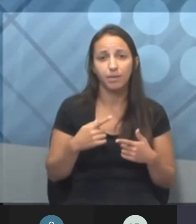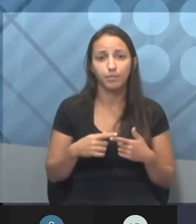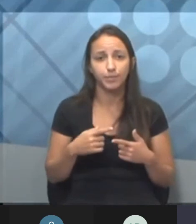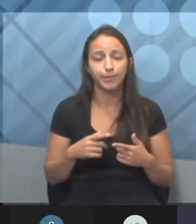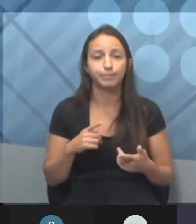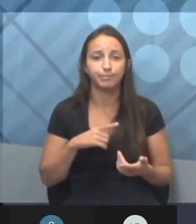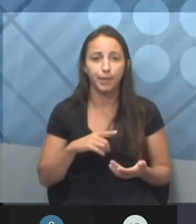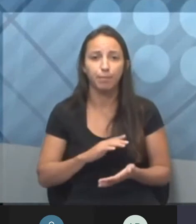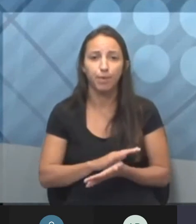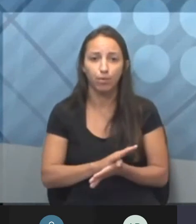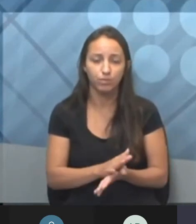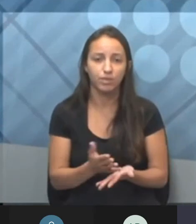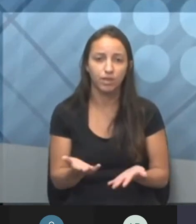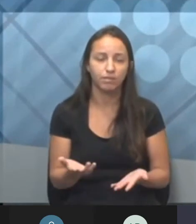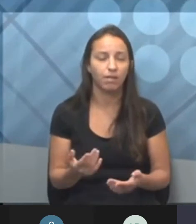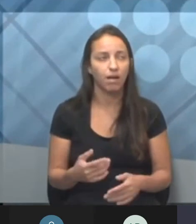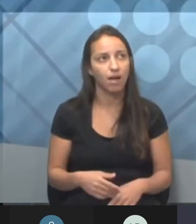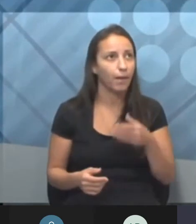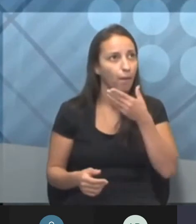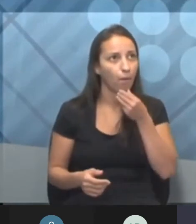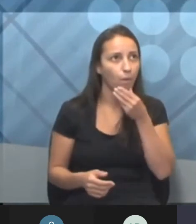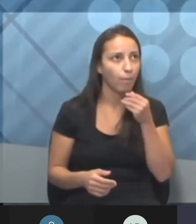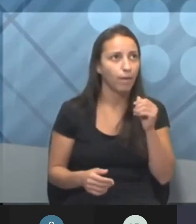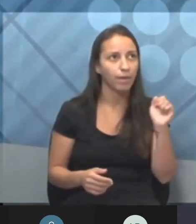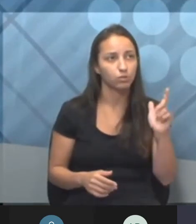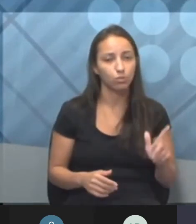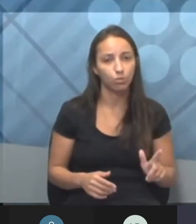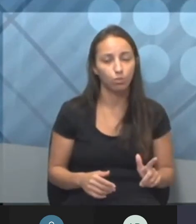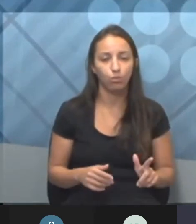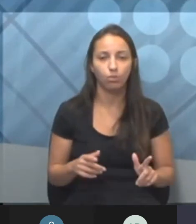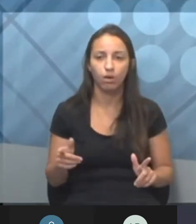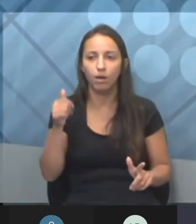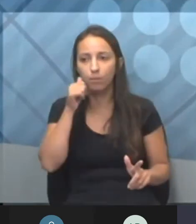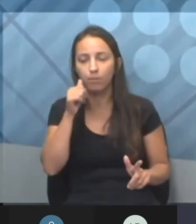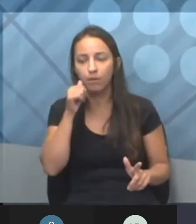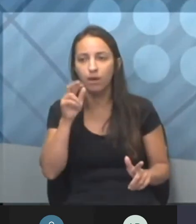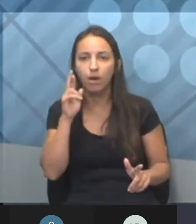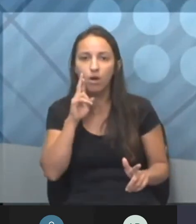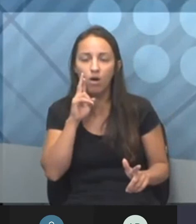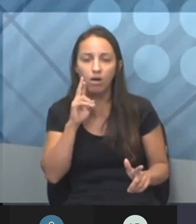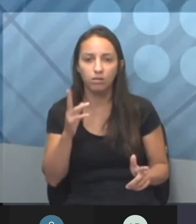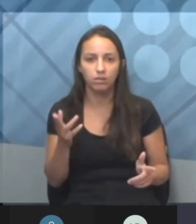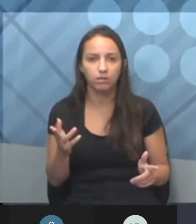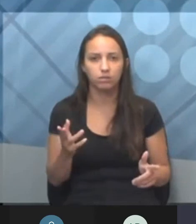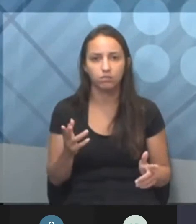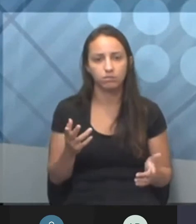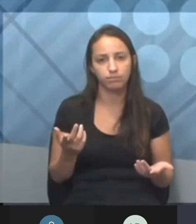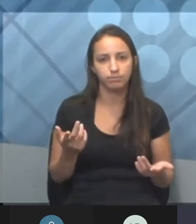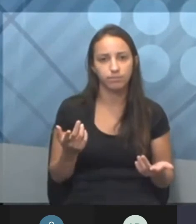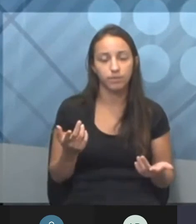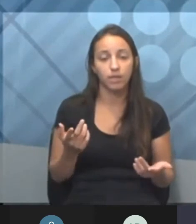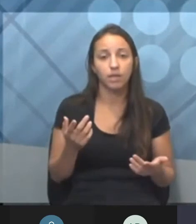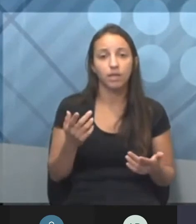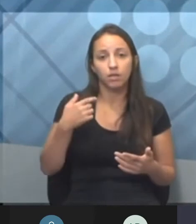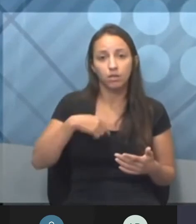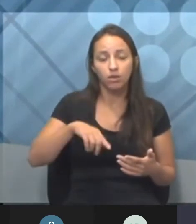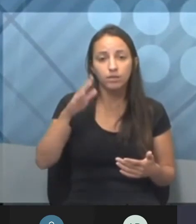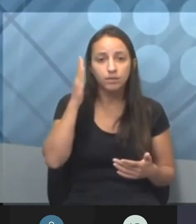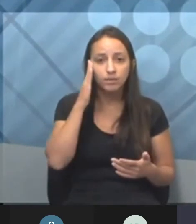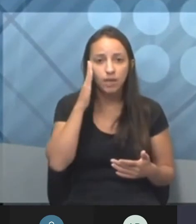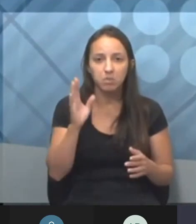de menina, azul de menino, mas nós sabemos que qualquer um pode usar qualquer cor.